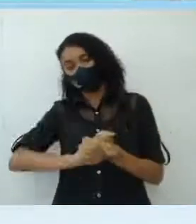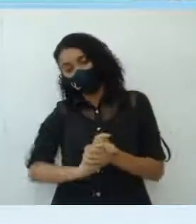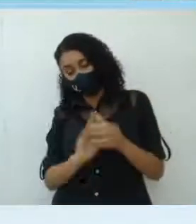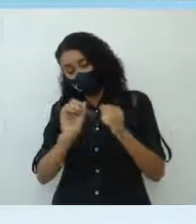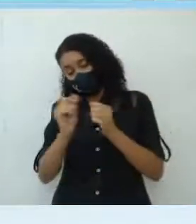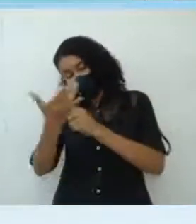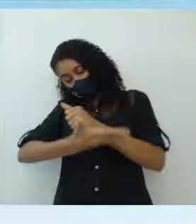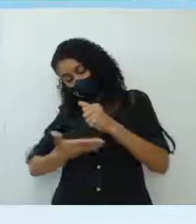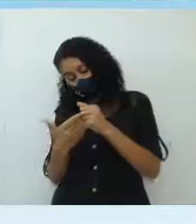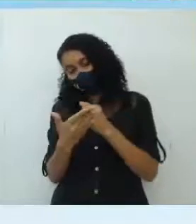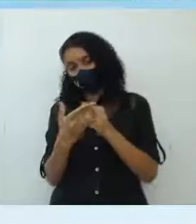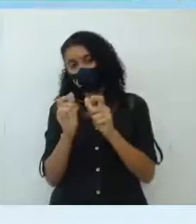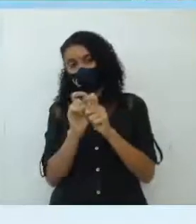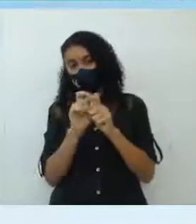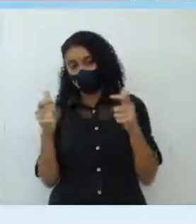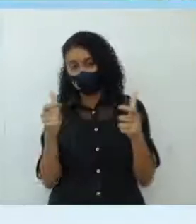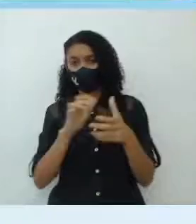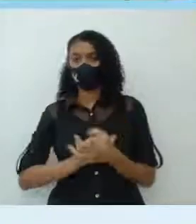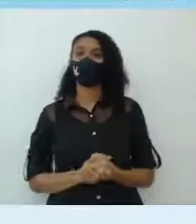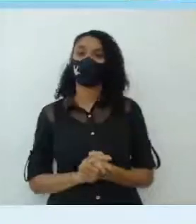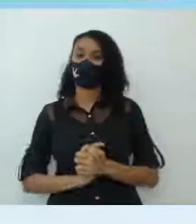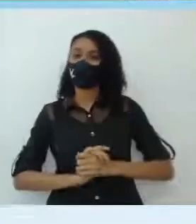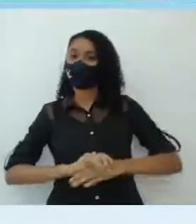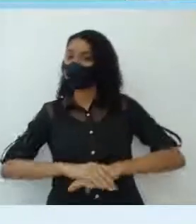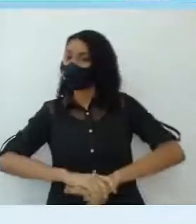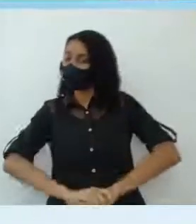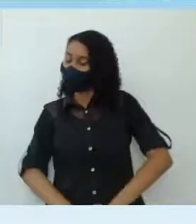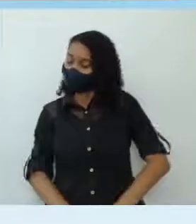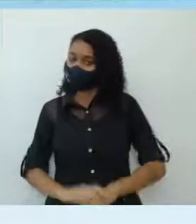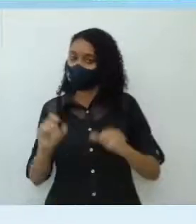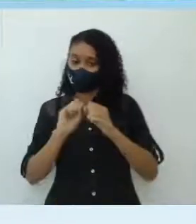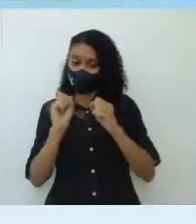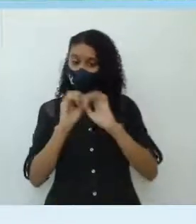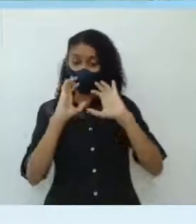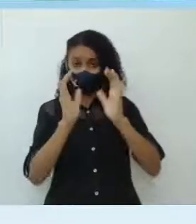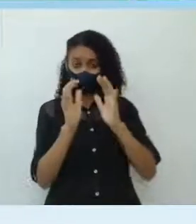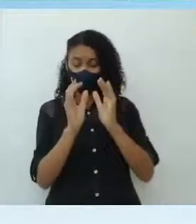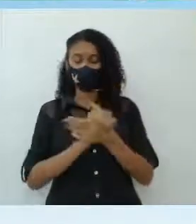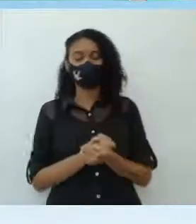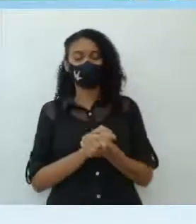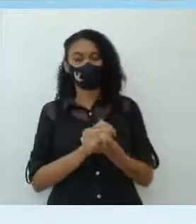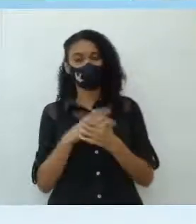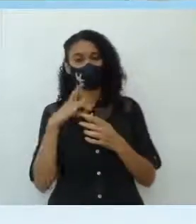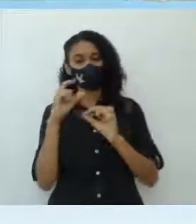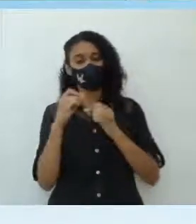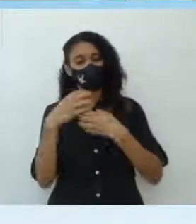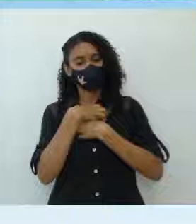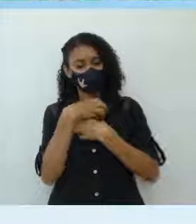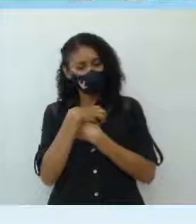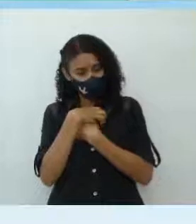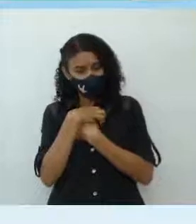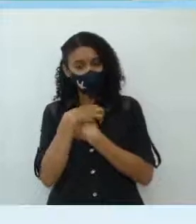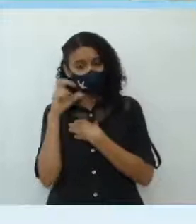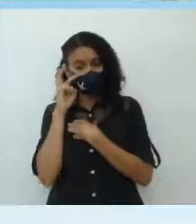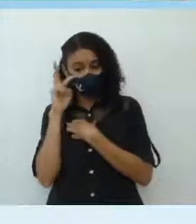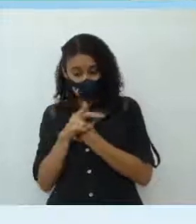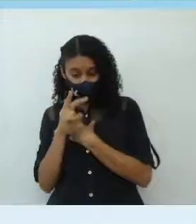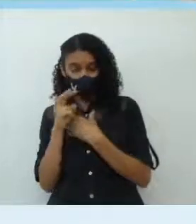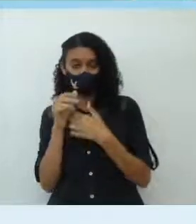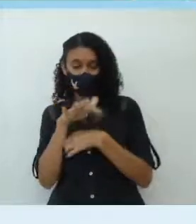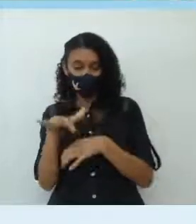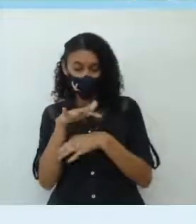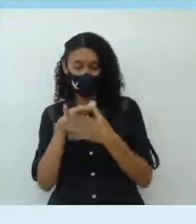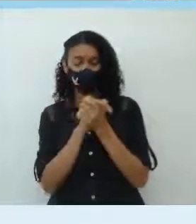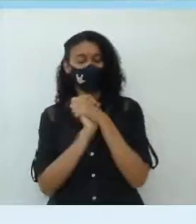no tamanho dessa bolinha ou do material usado nessa bolinha, eu vou ter a sensação, olhando esse